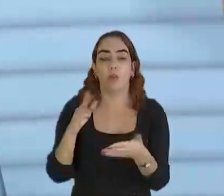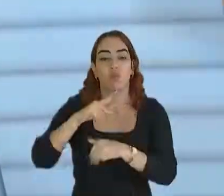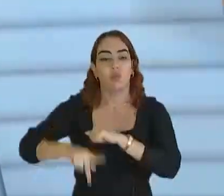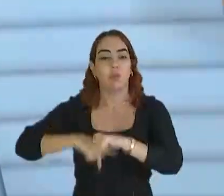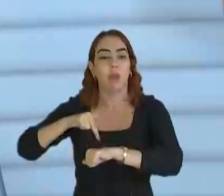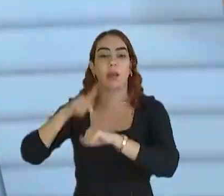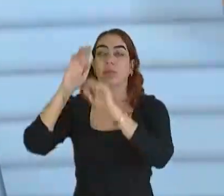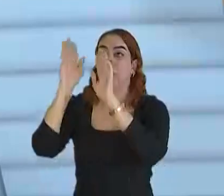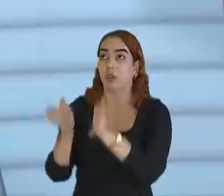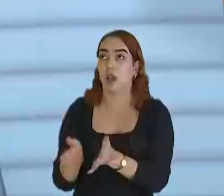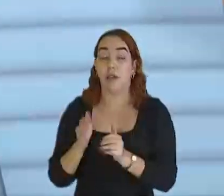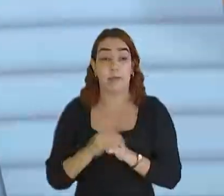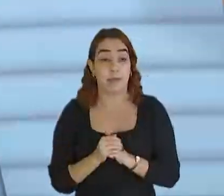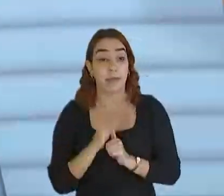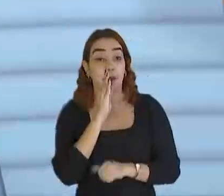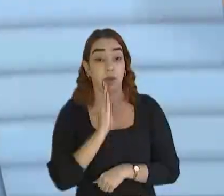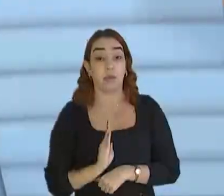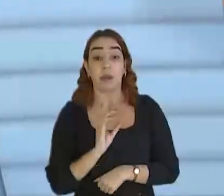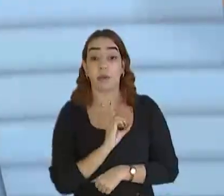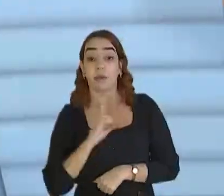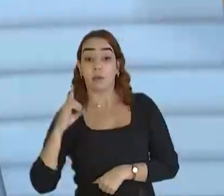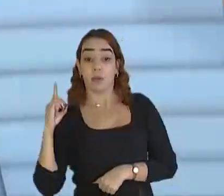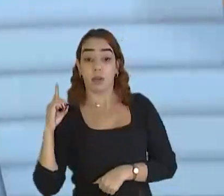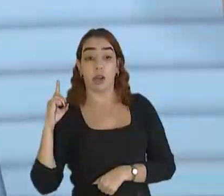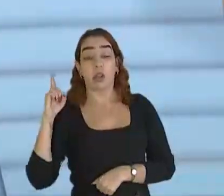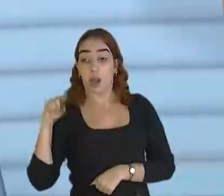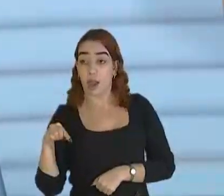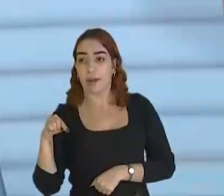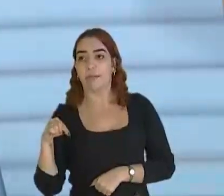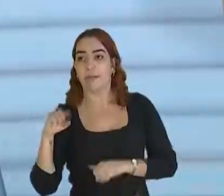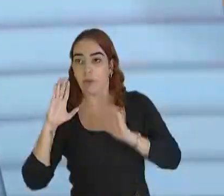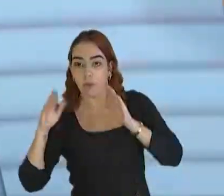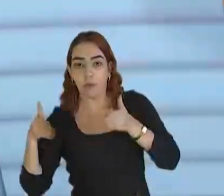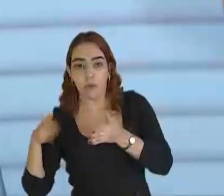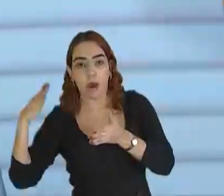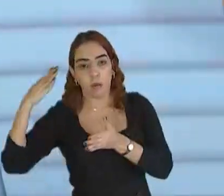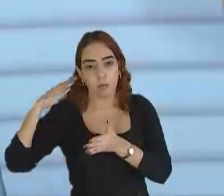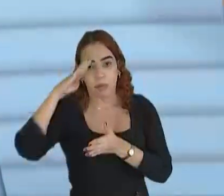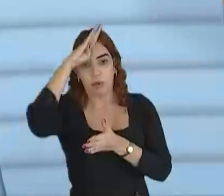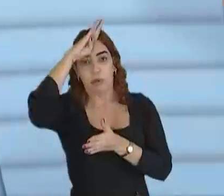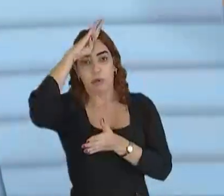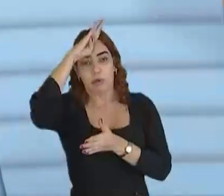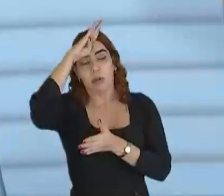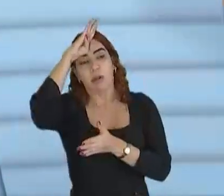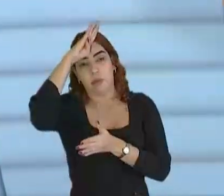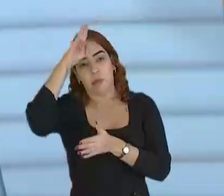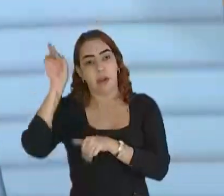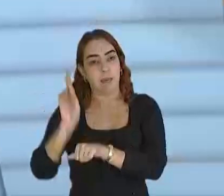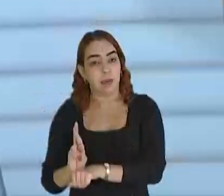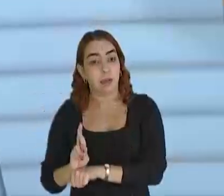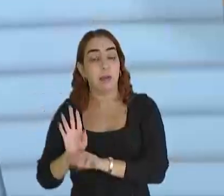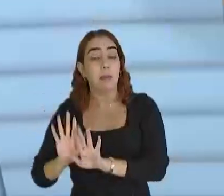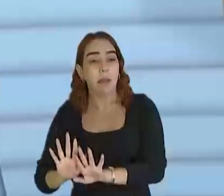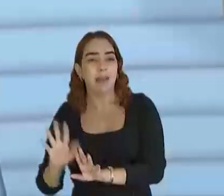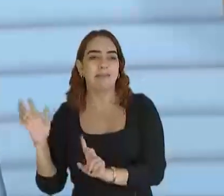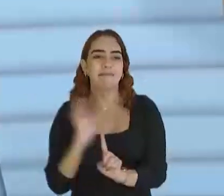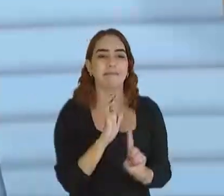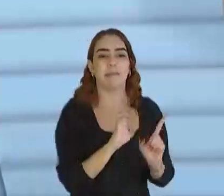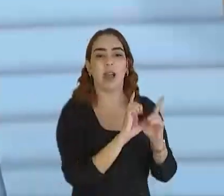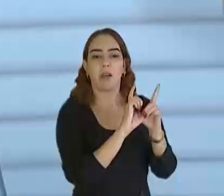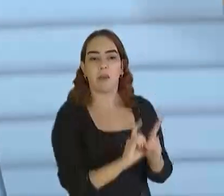Brasil, a extrema-direita estava sintetizada no bolsonarismo, e ela é indiscutivelmente a grande ameaça à democracia, né?